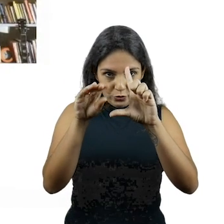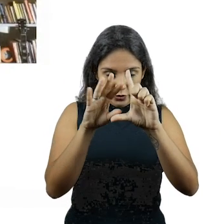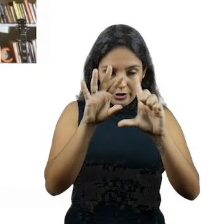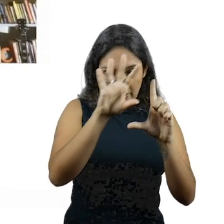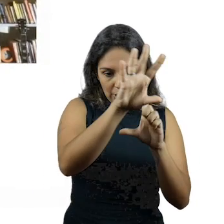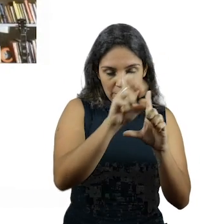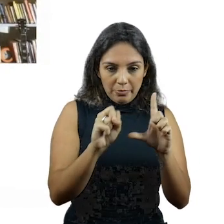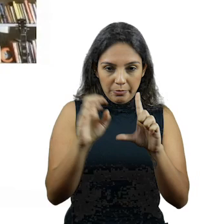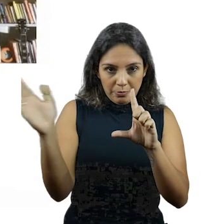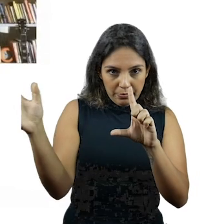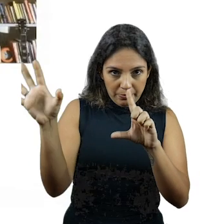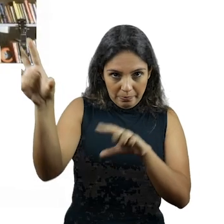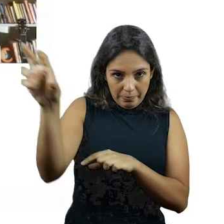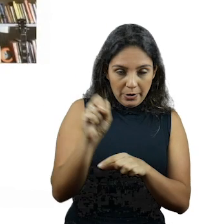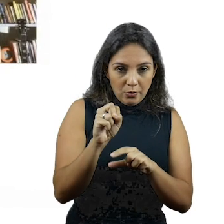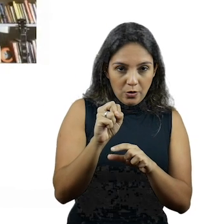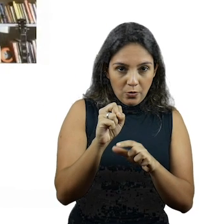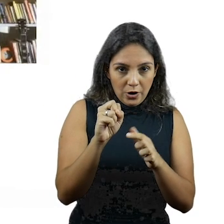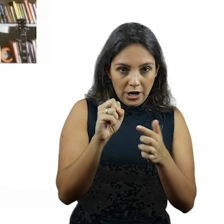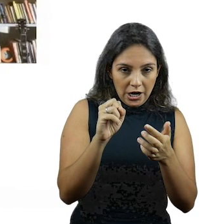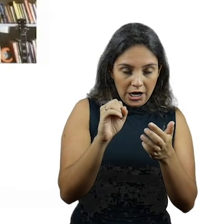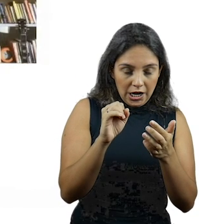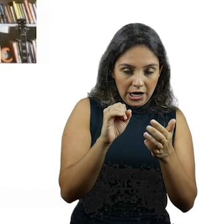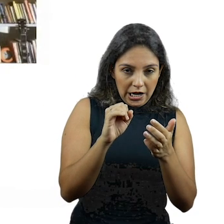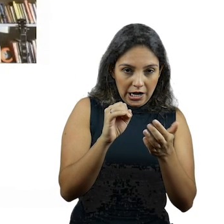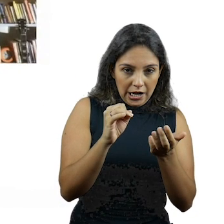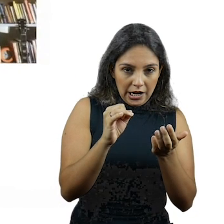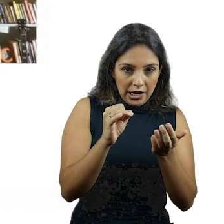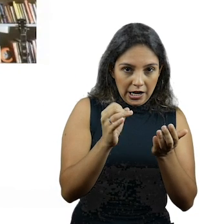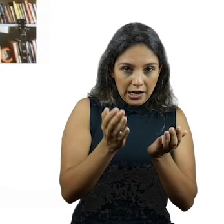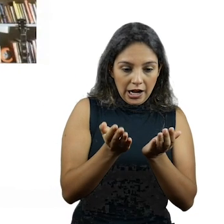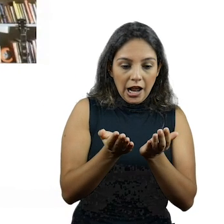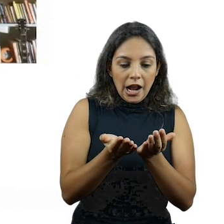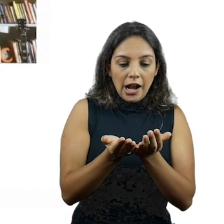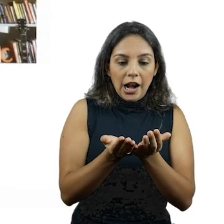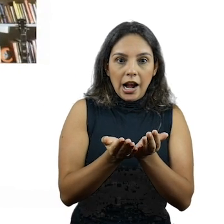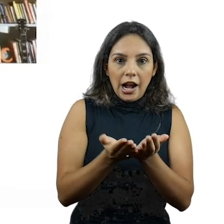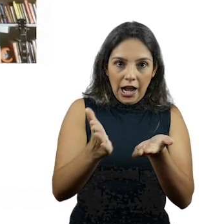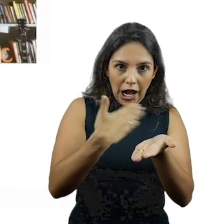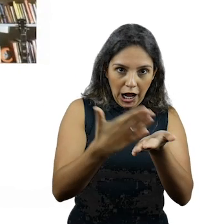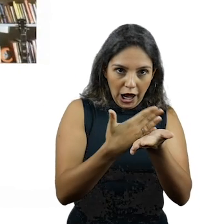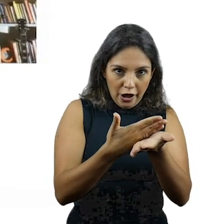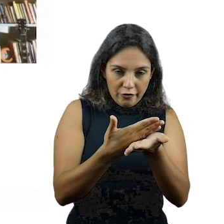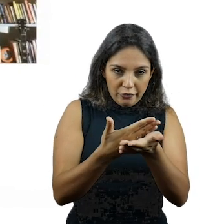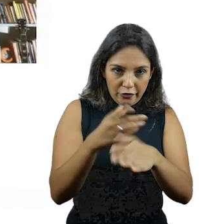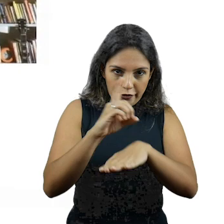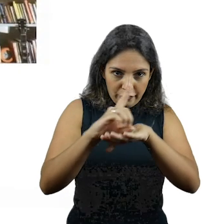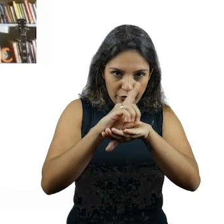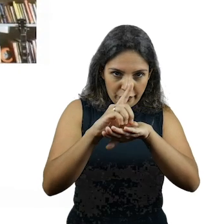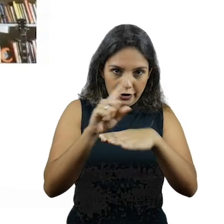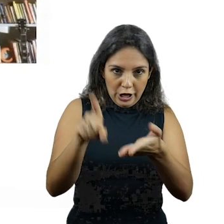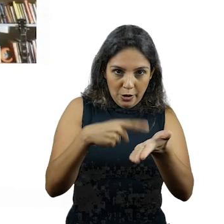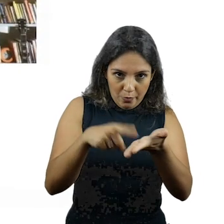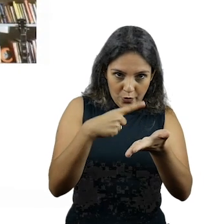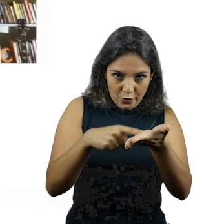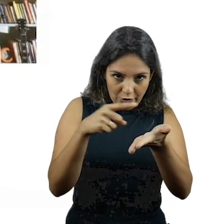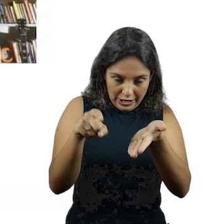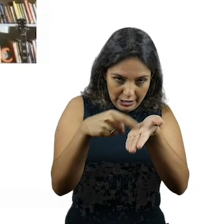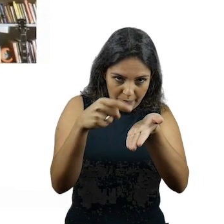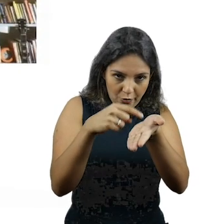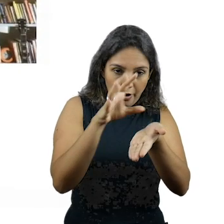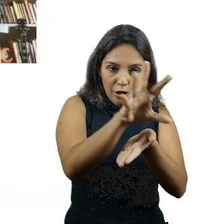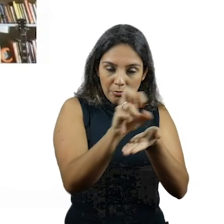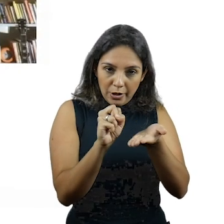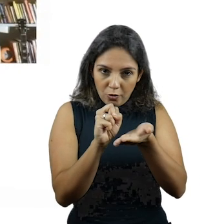Pegou ao lado o livro virtual, né? O e-book, e aí é mais fácil. Aí fica tudo no ambiente